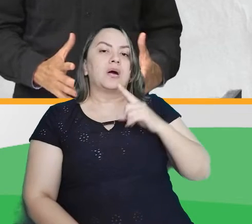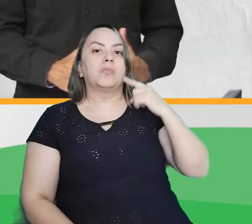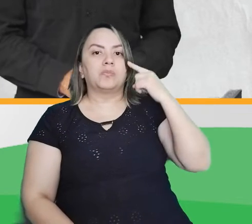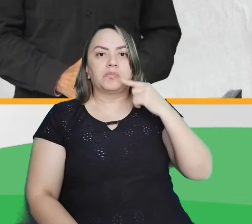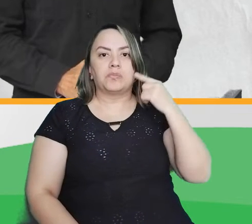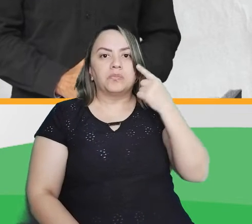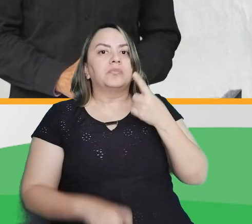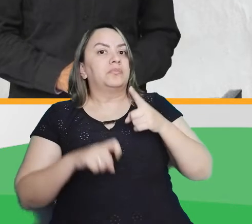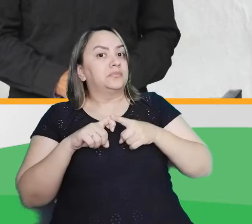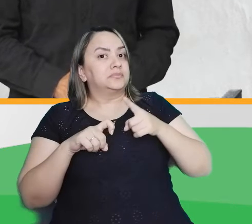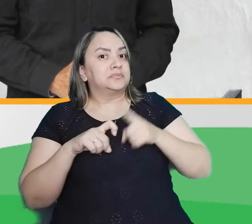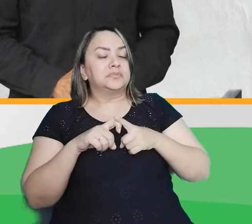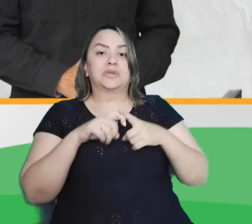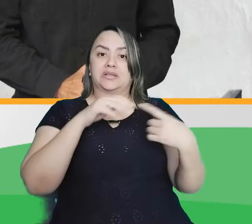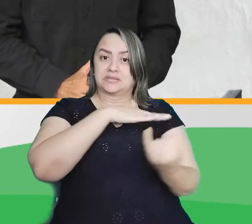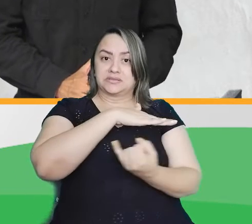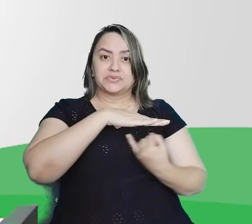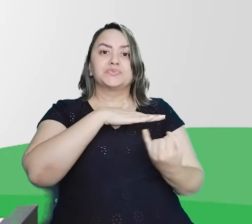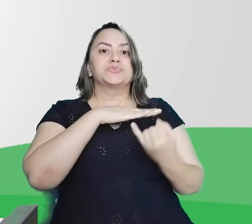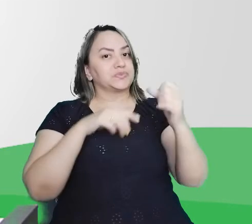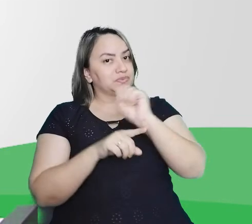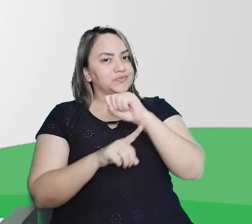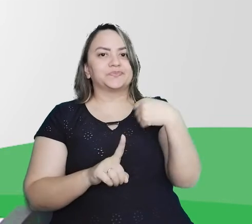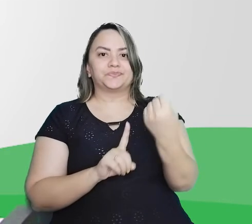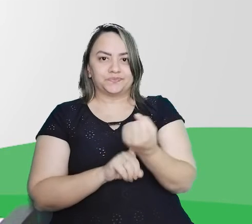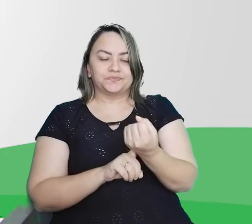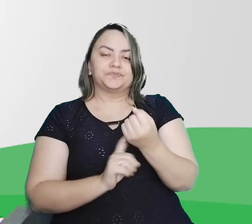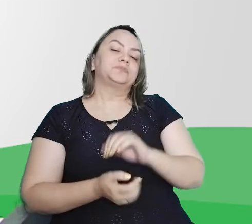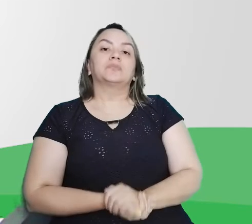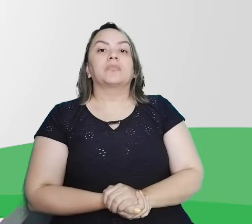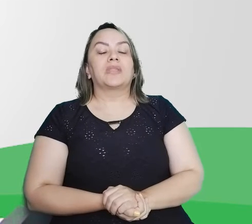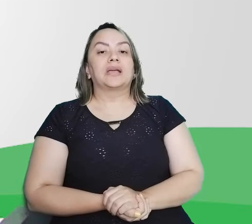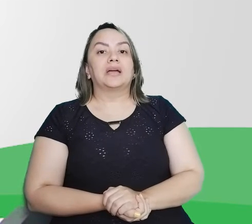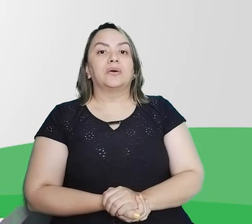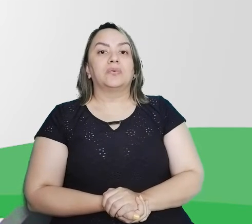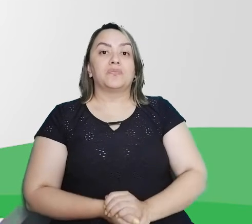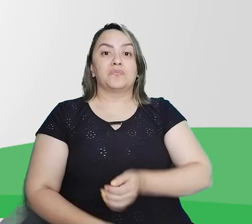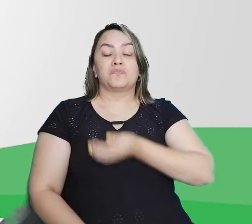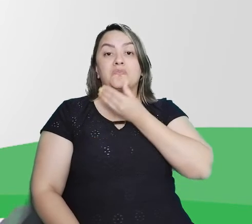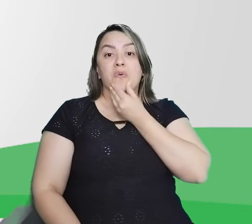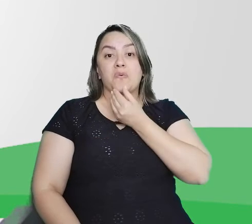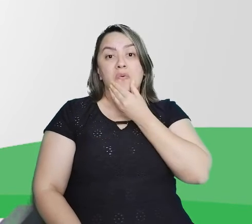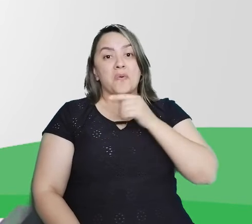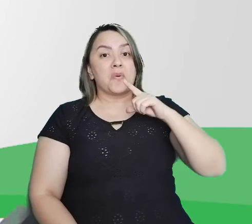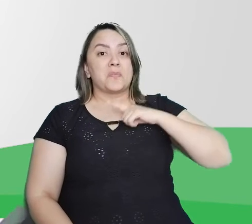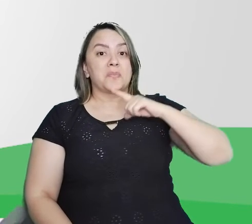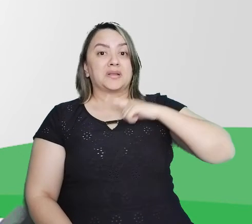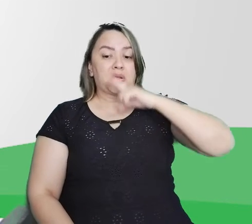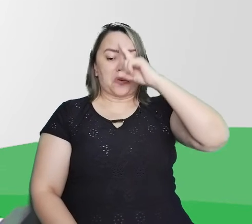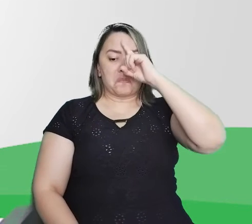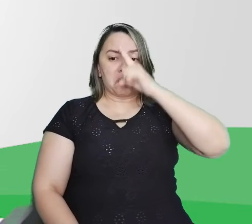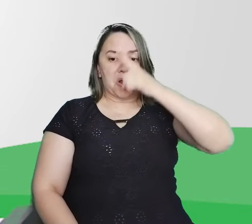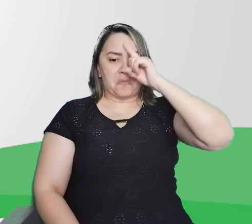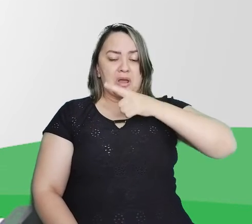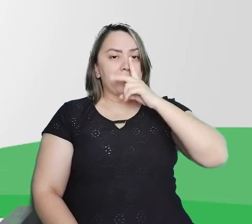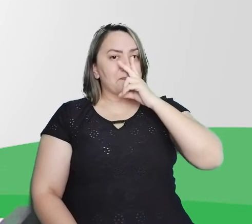enfim, as instituições sociais. Um controle, pessoal, que ultrapassa essas esferas